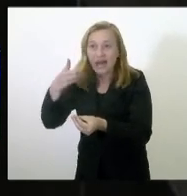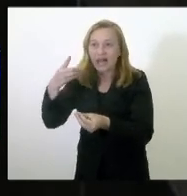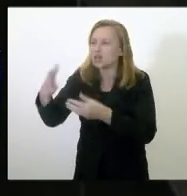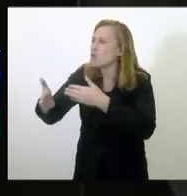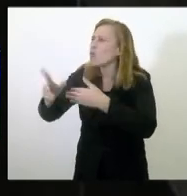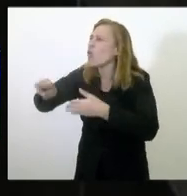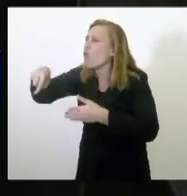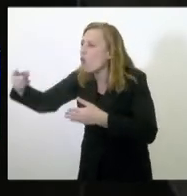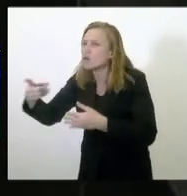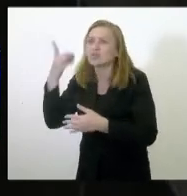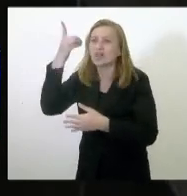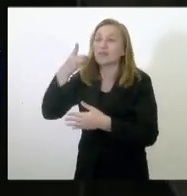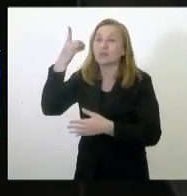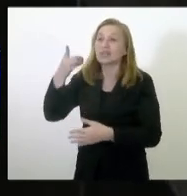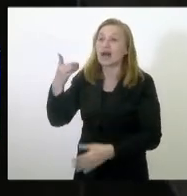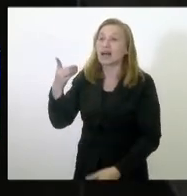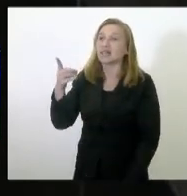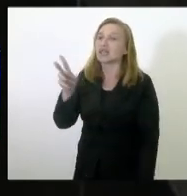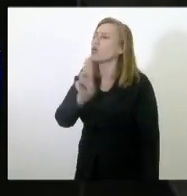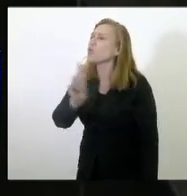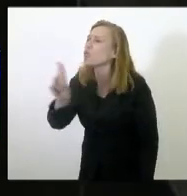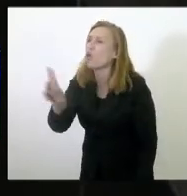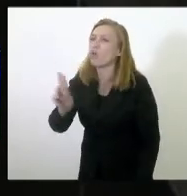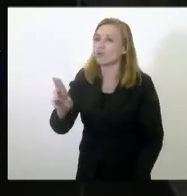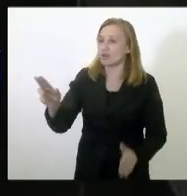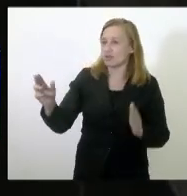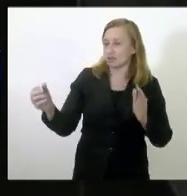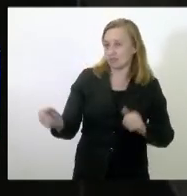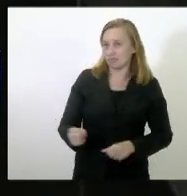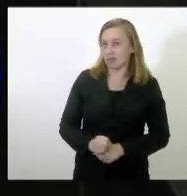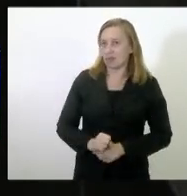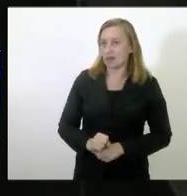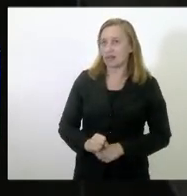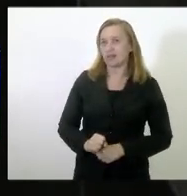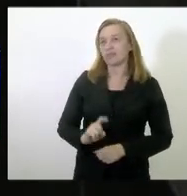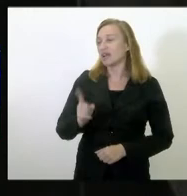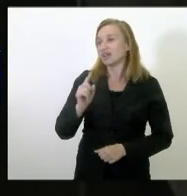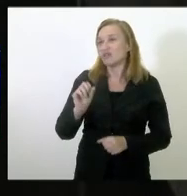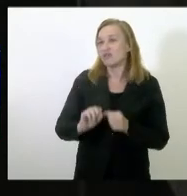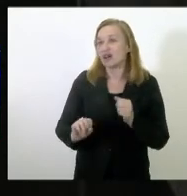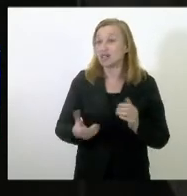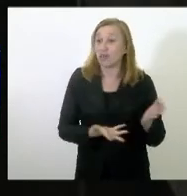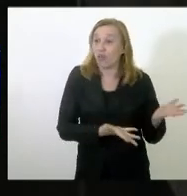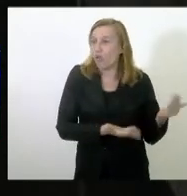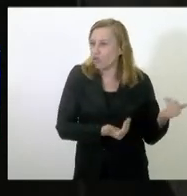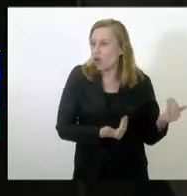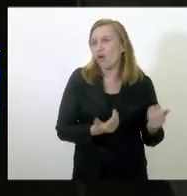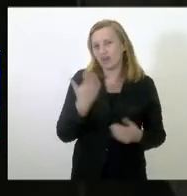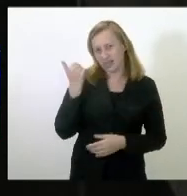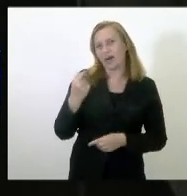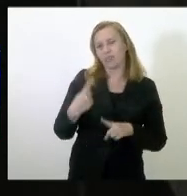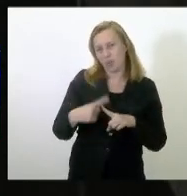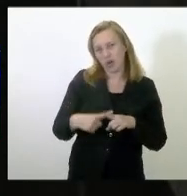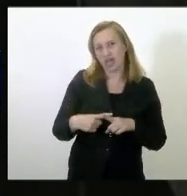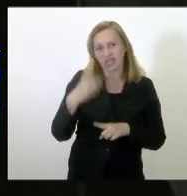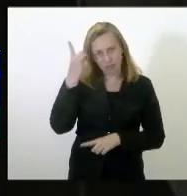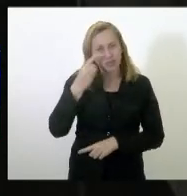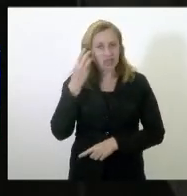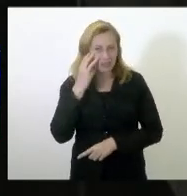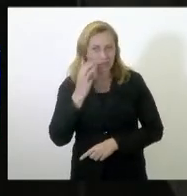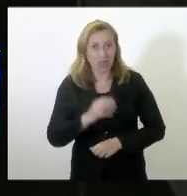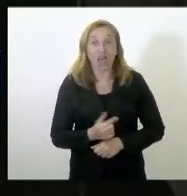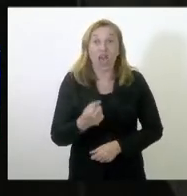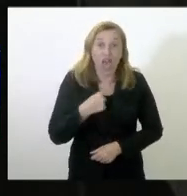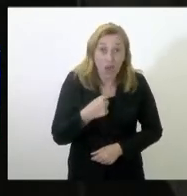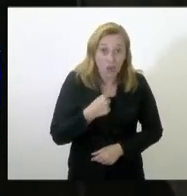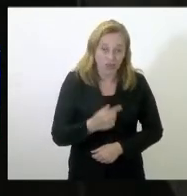outro deputado assuma essa paternidade. Mas não faça isso com os jovens. Sabe por quê, deputado Valdec?